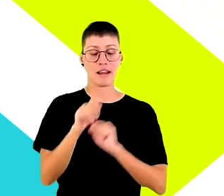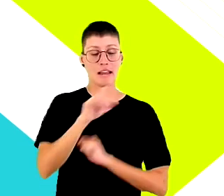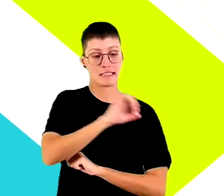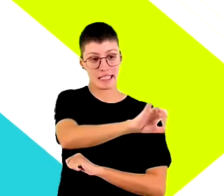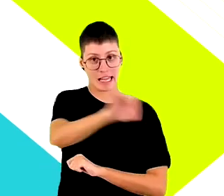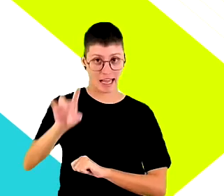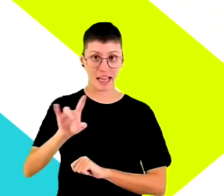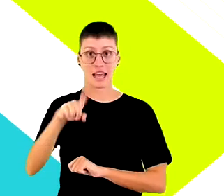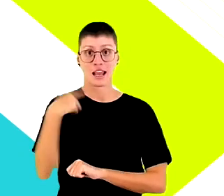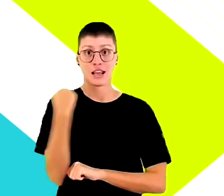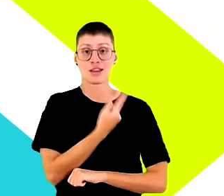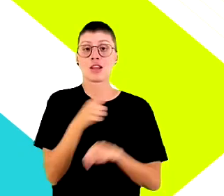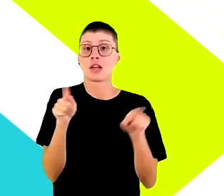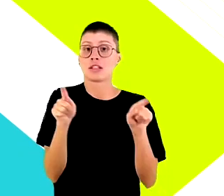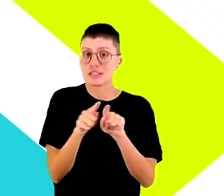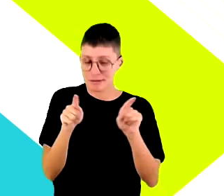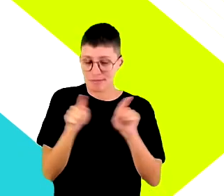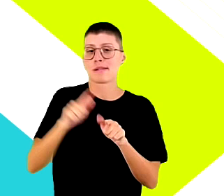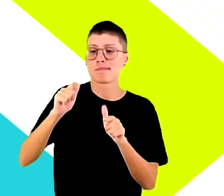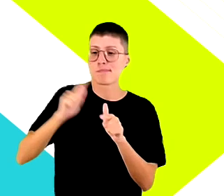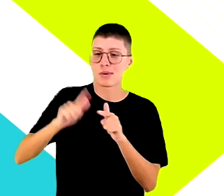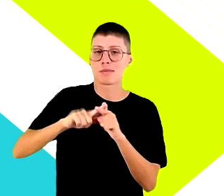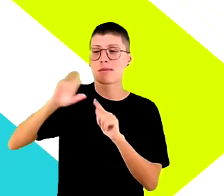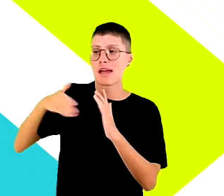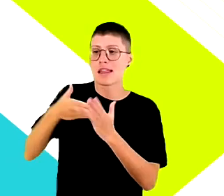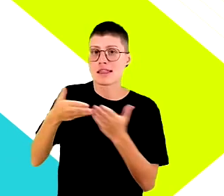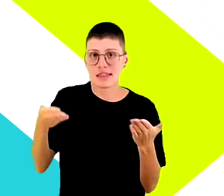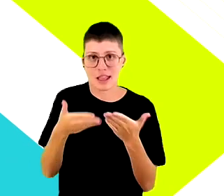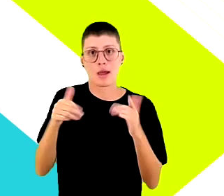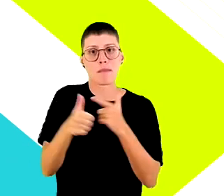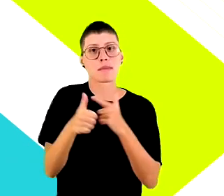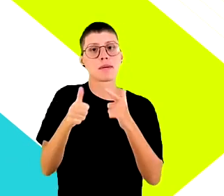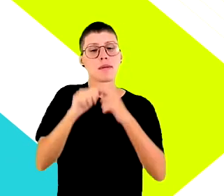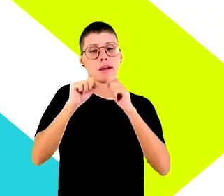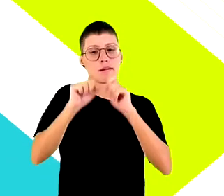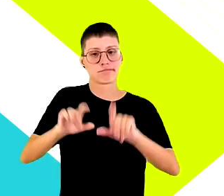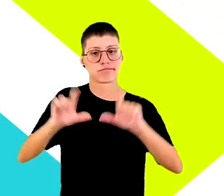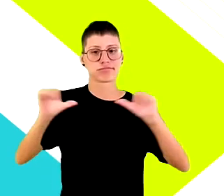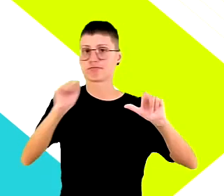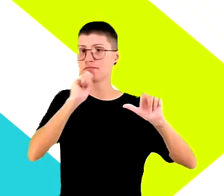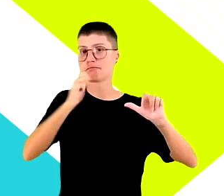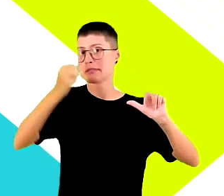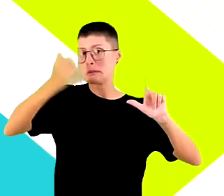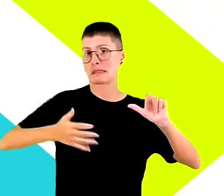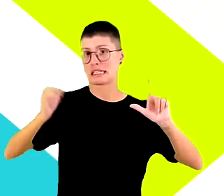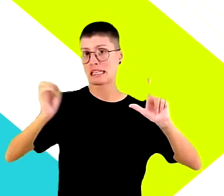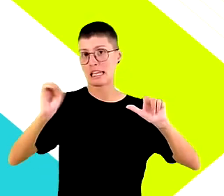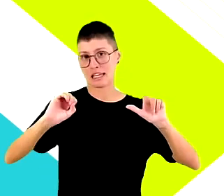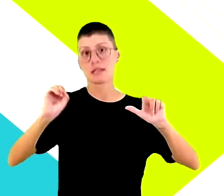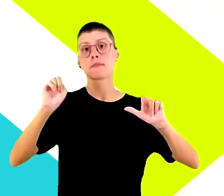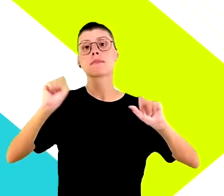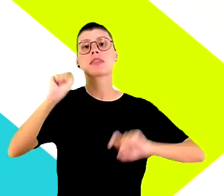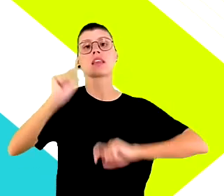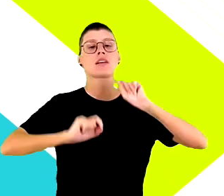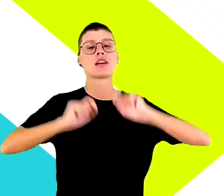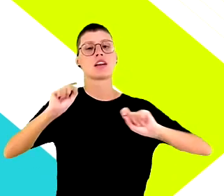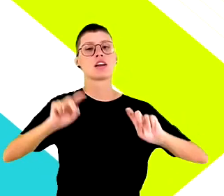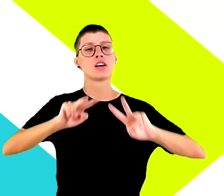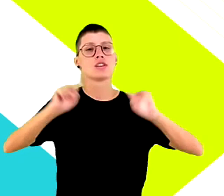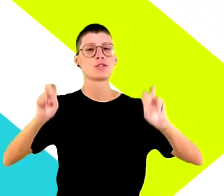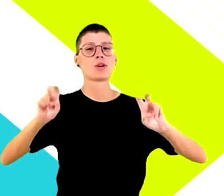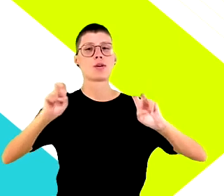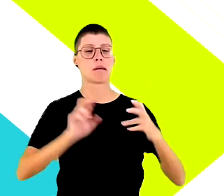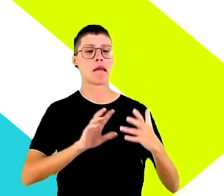uma problemática que acontece até hoje, estava no primeiro slide ali, eu acabei não comentando, é uma questão dessa briga entre